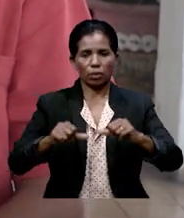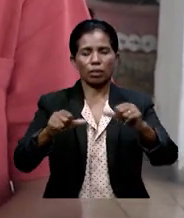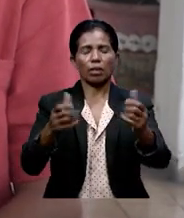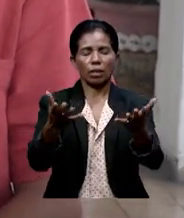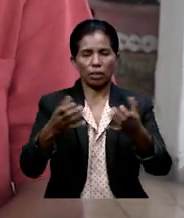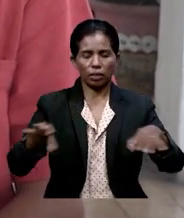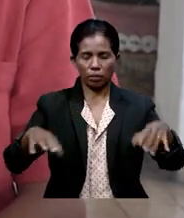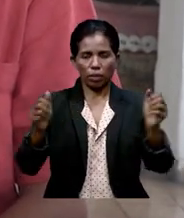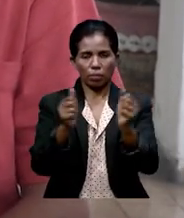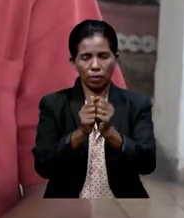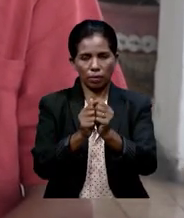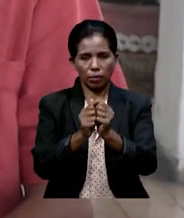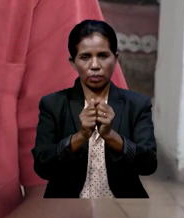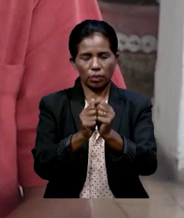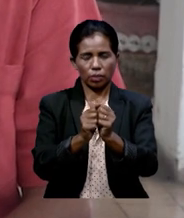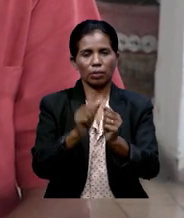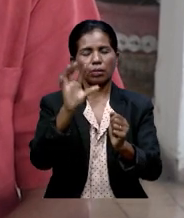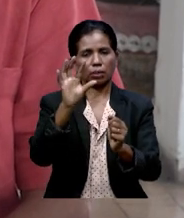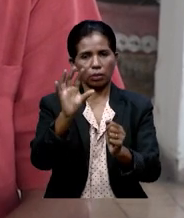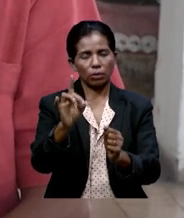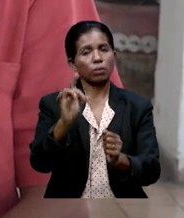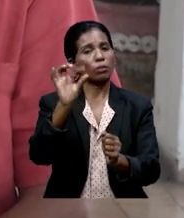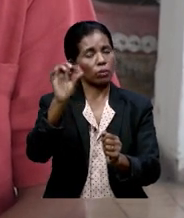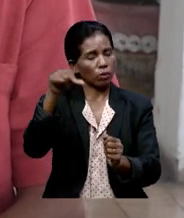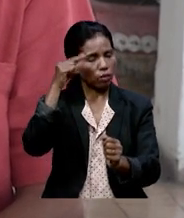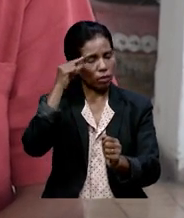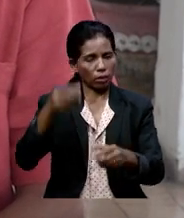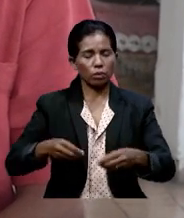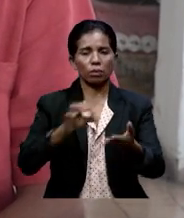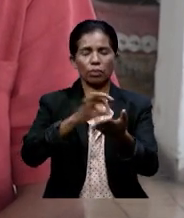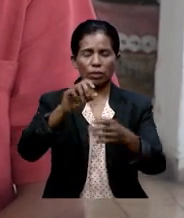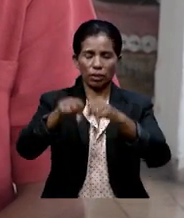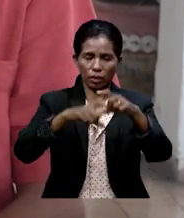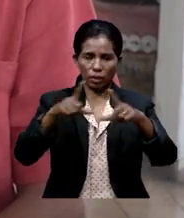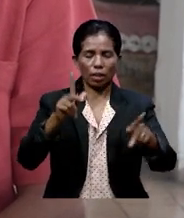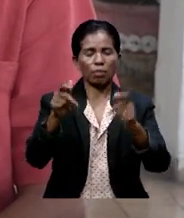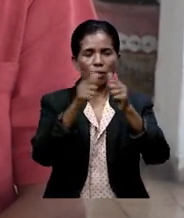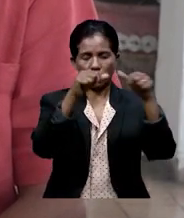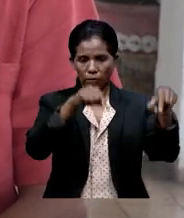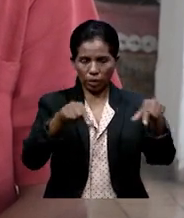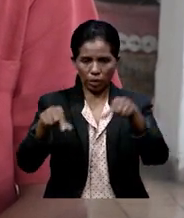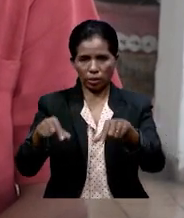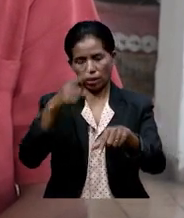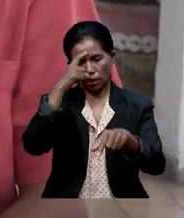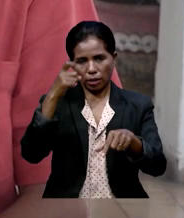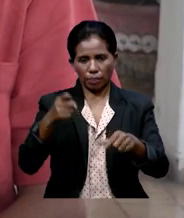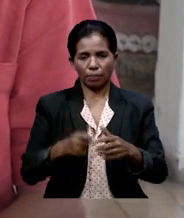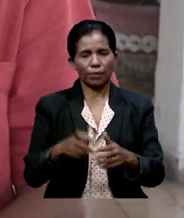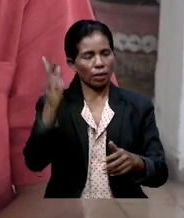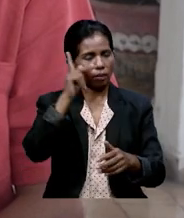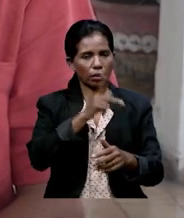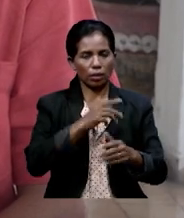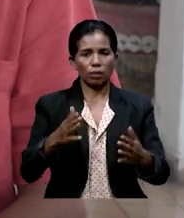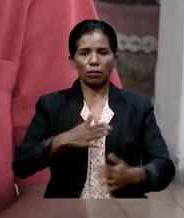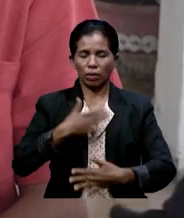hakarak servisu na fatene ho nunu governo atu fo formasaun lian gestual be ma difisinsi tambane karte el